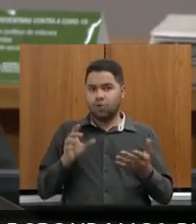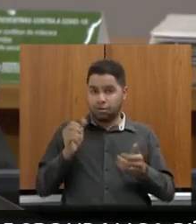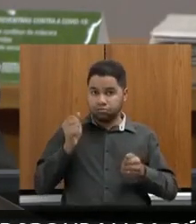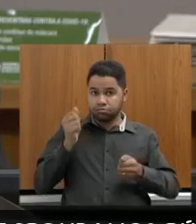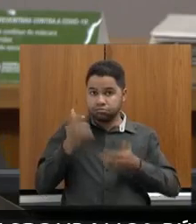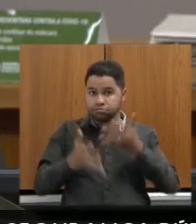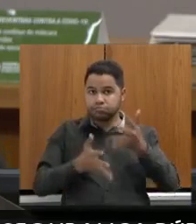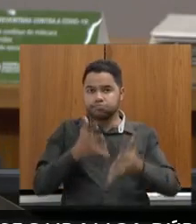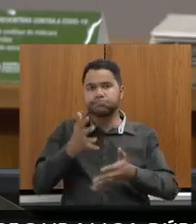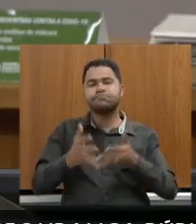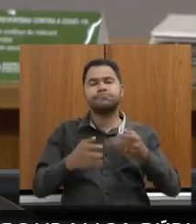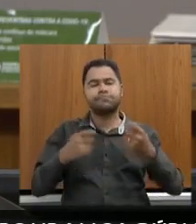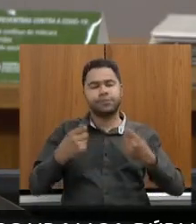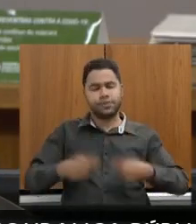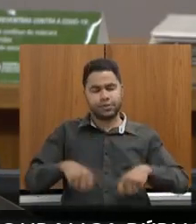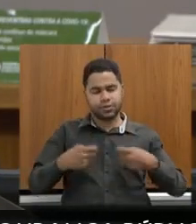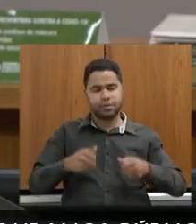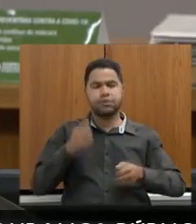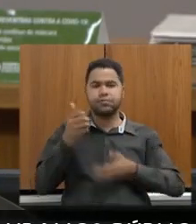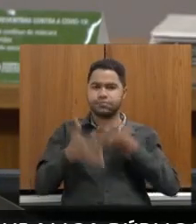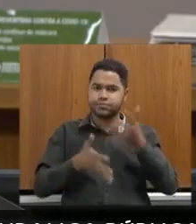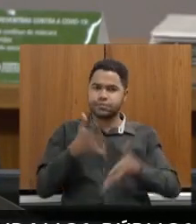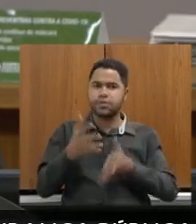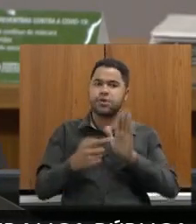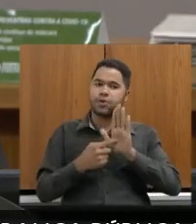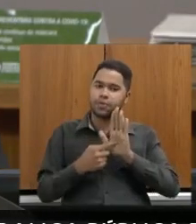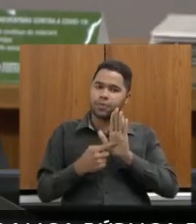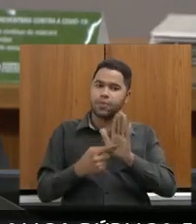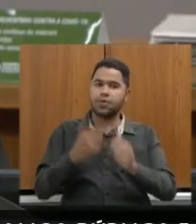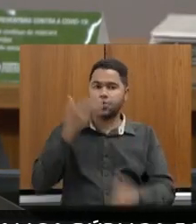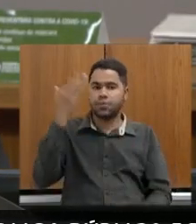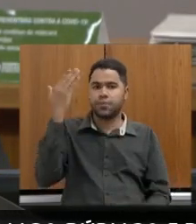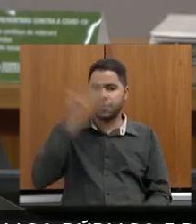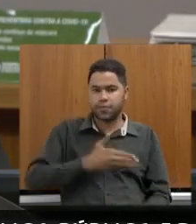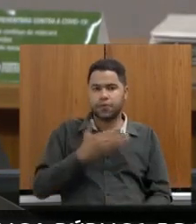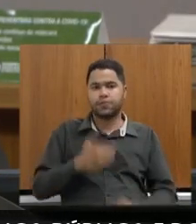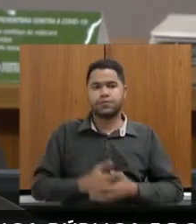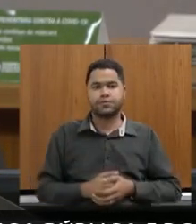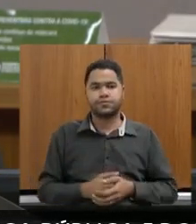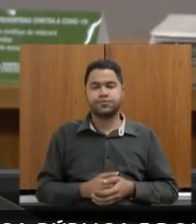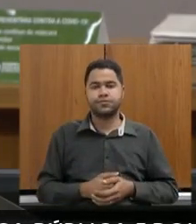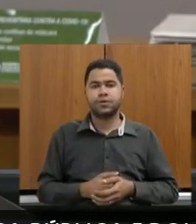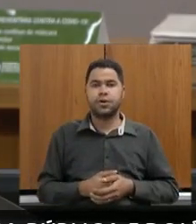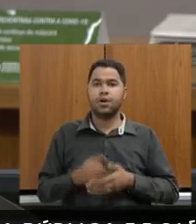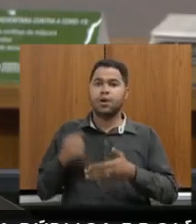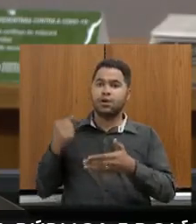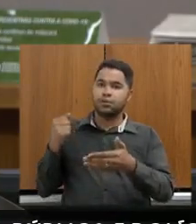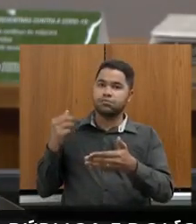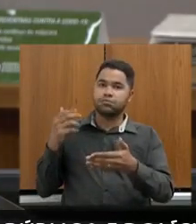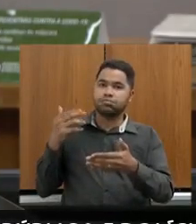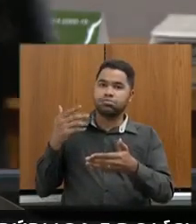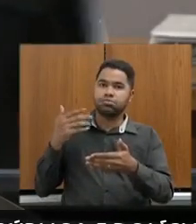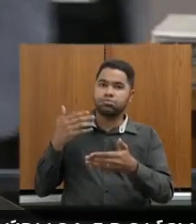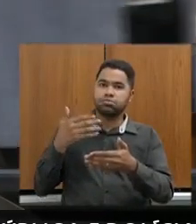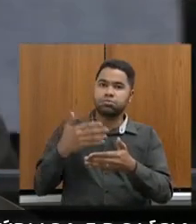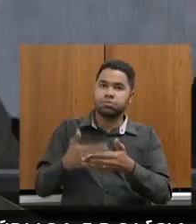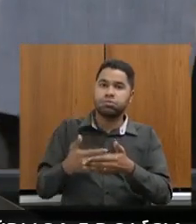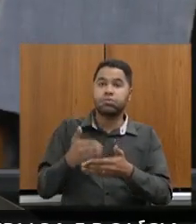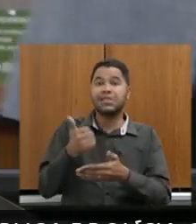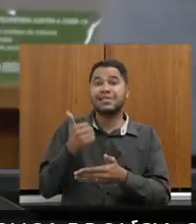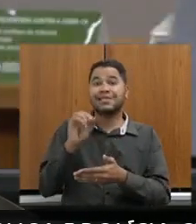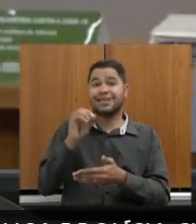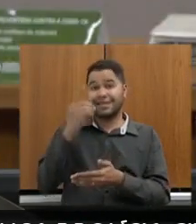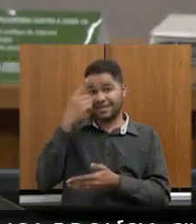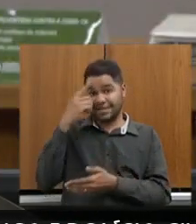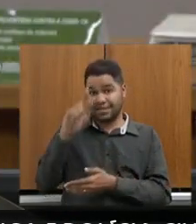falar né a gente precisa de falar precisa de mostrar e provar que fez só ao longo dessas esses últimos